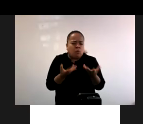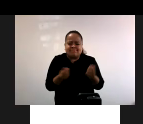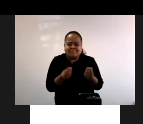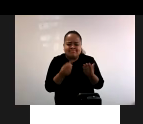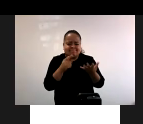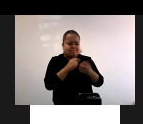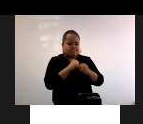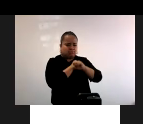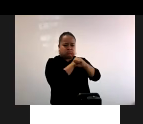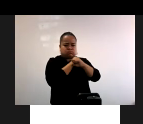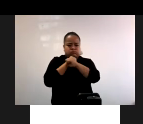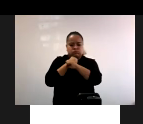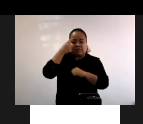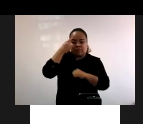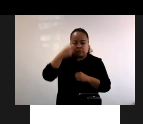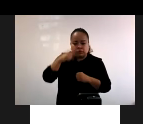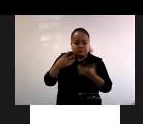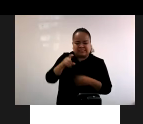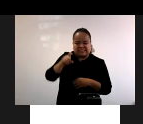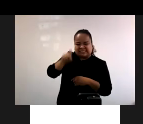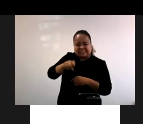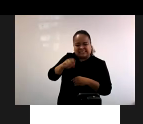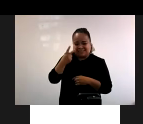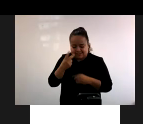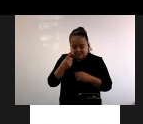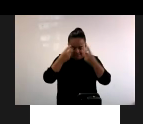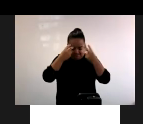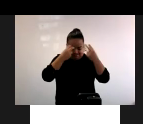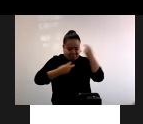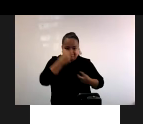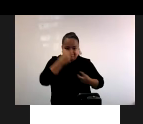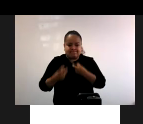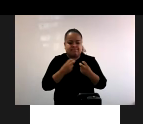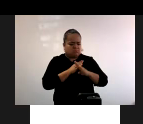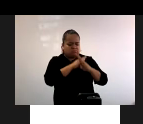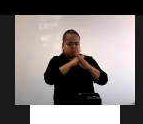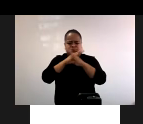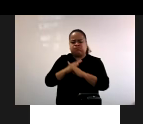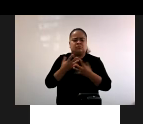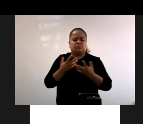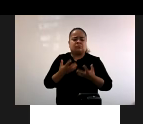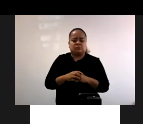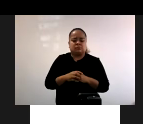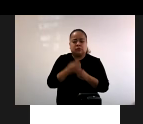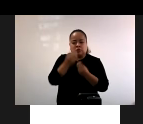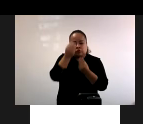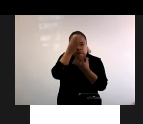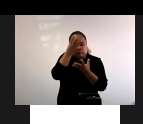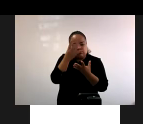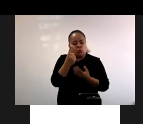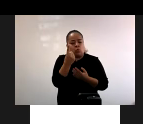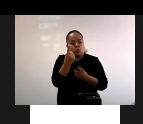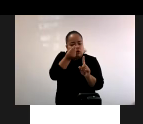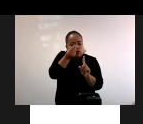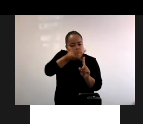proteção pessoal que possa ser necessário. Para finalizar, vou compartilhar alguns conselhos de saúde pública